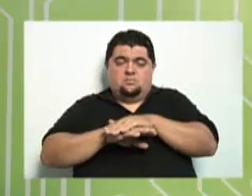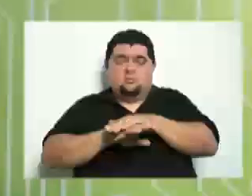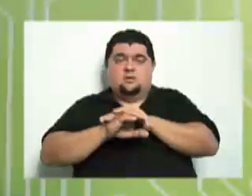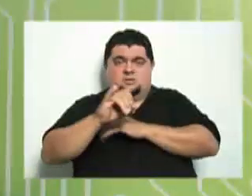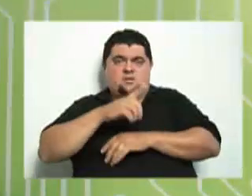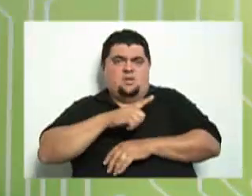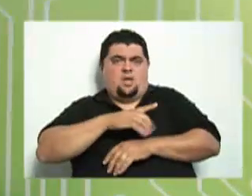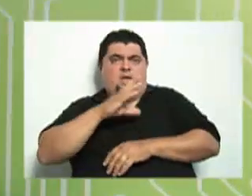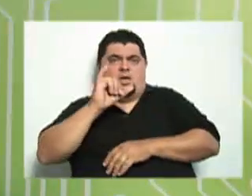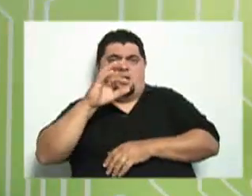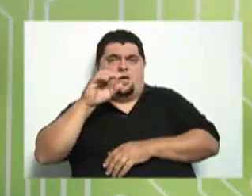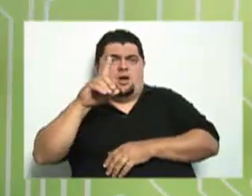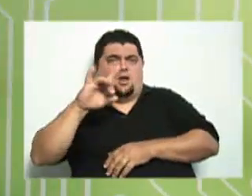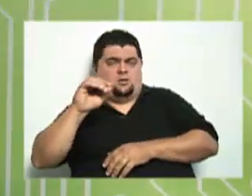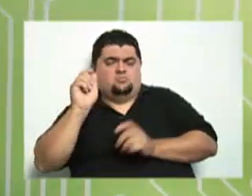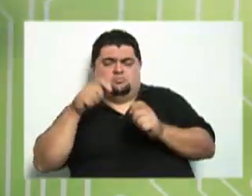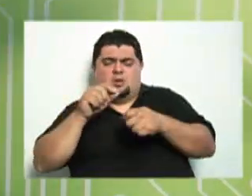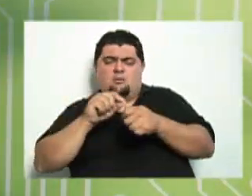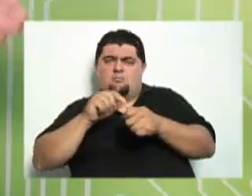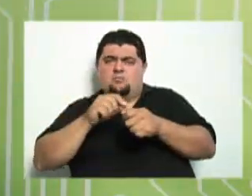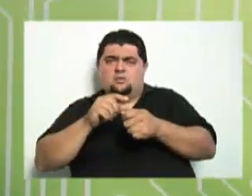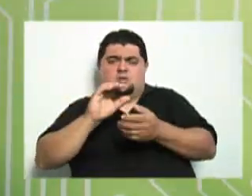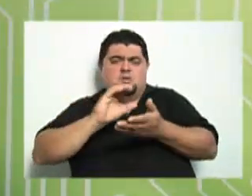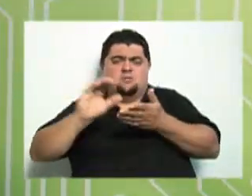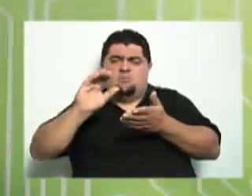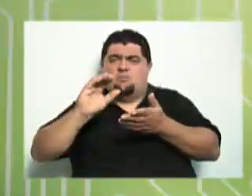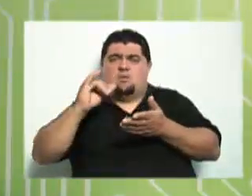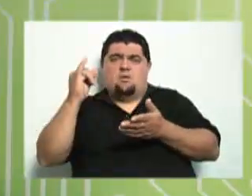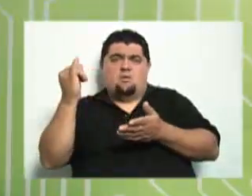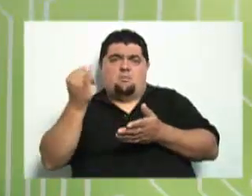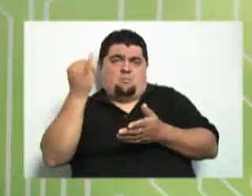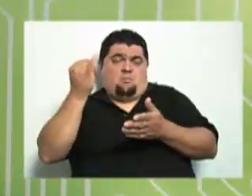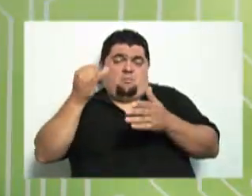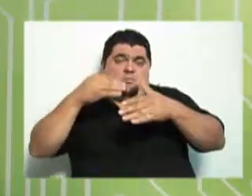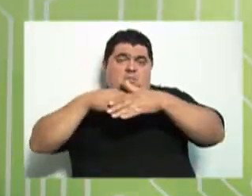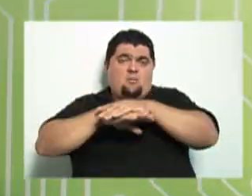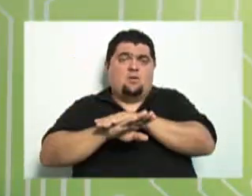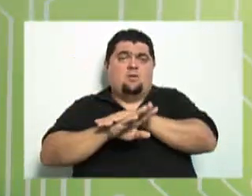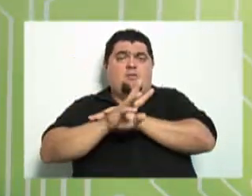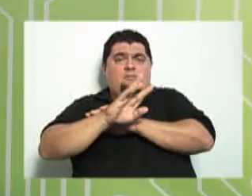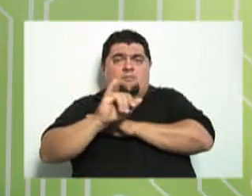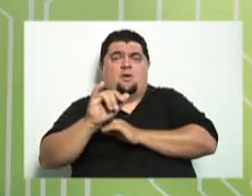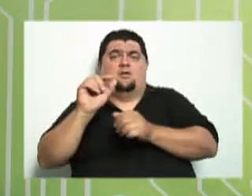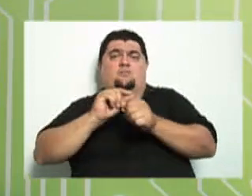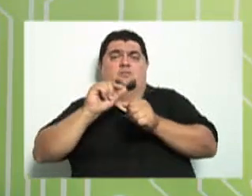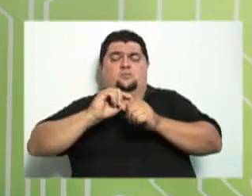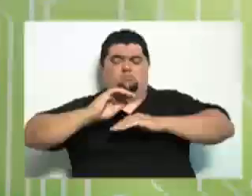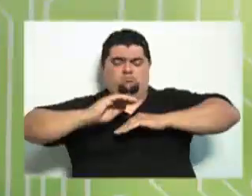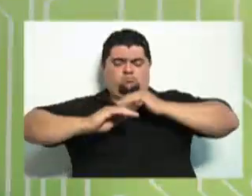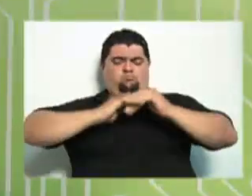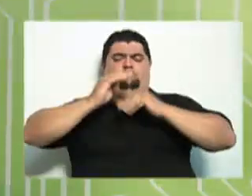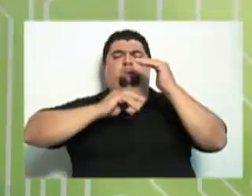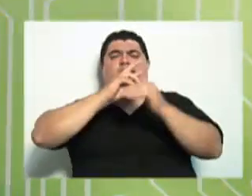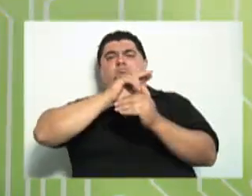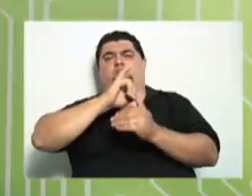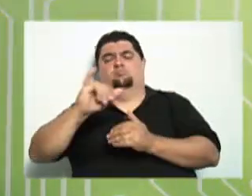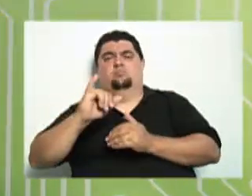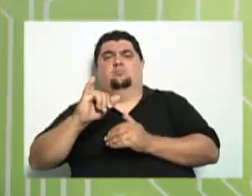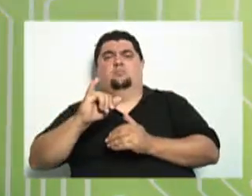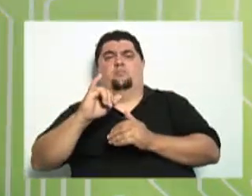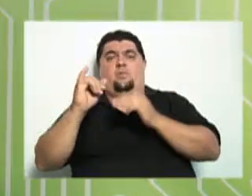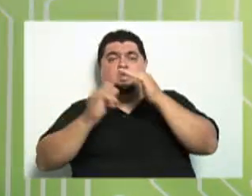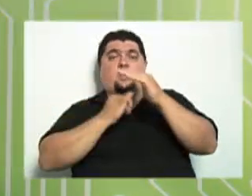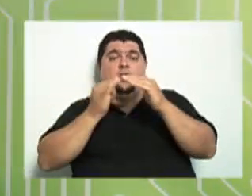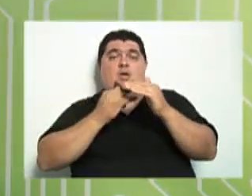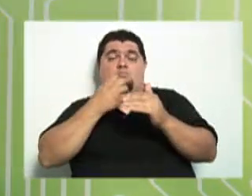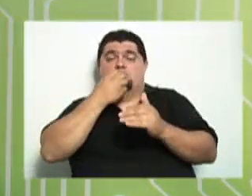crédito, você tem chance de fazer bons investimentos e acumular capital. Isso vai promover, sim, o crescimento econômico. Isso é um tipo de instituição